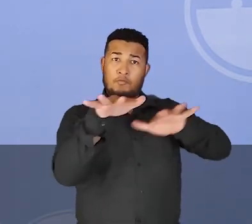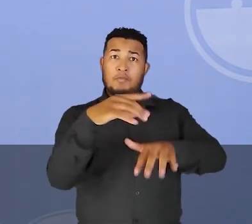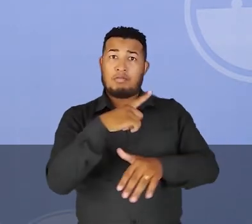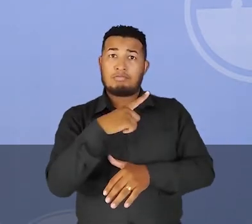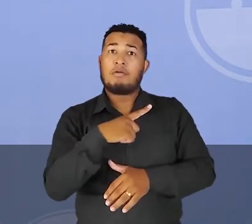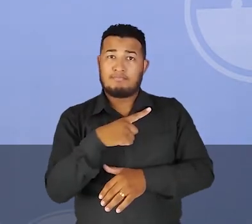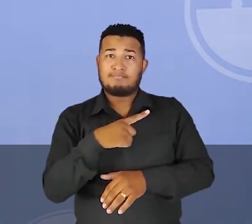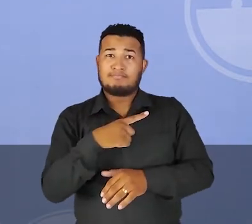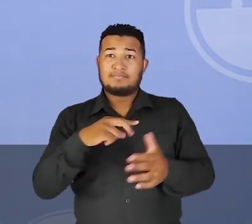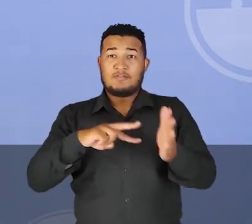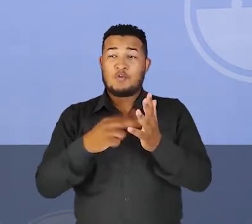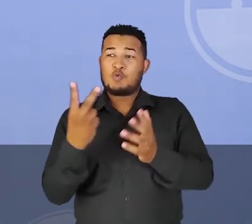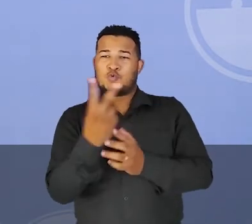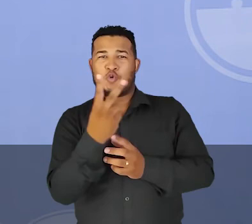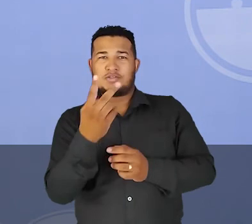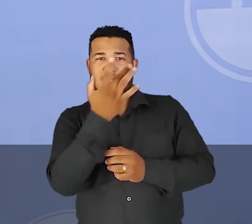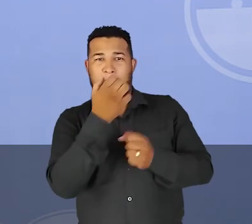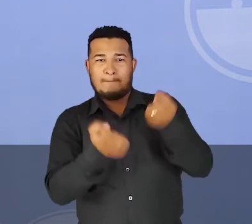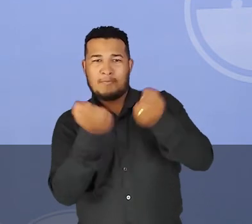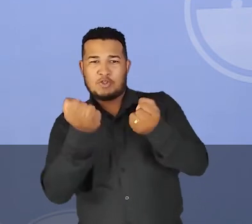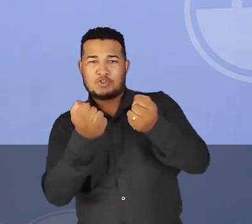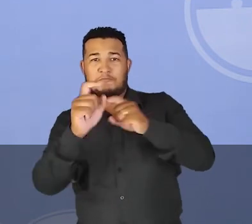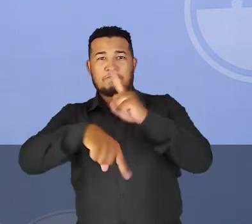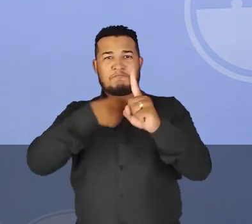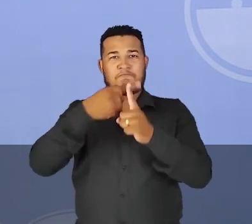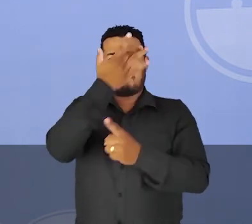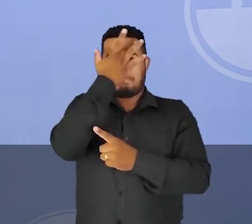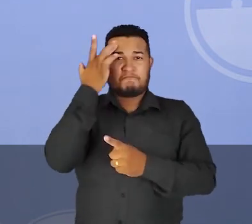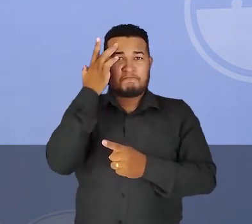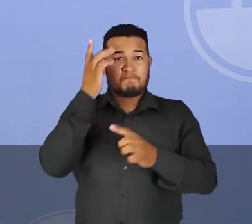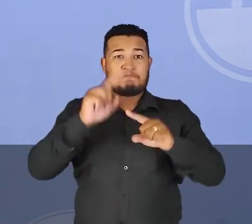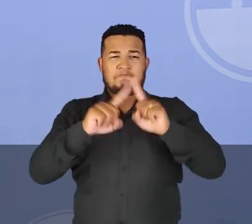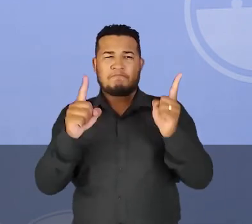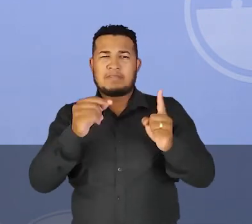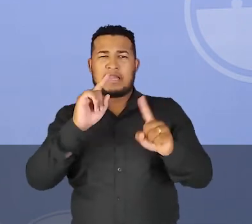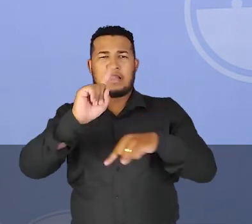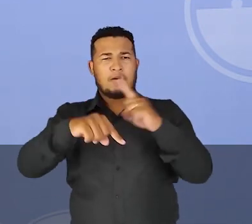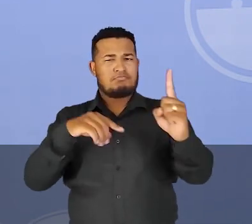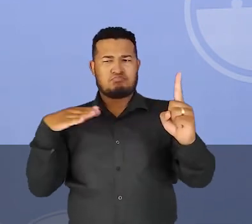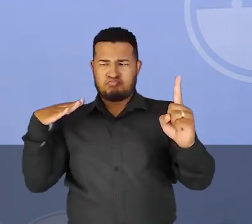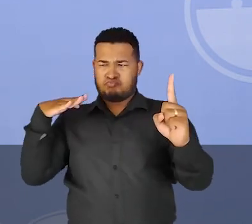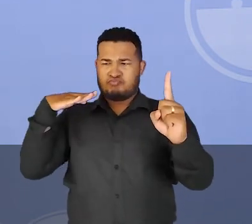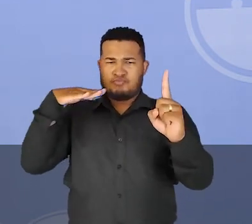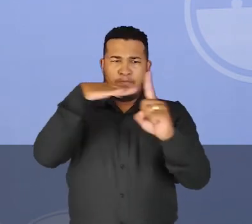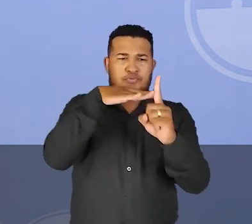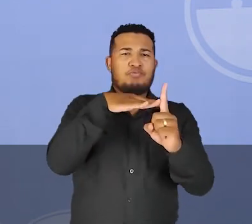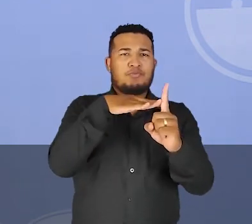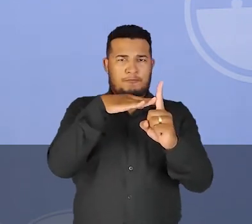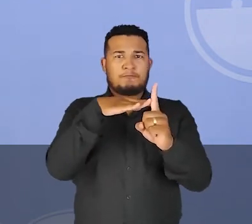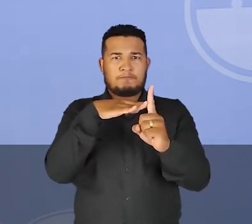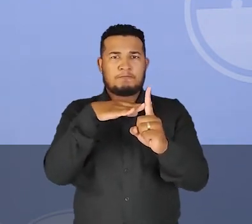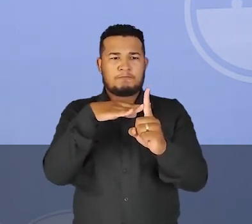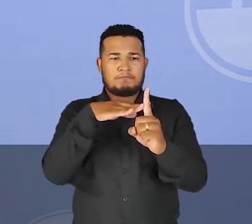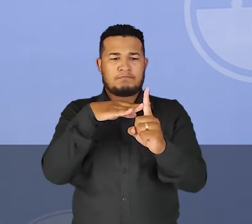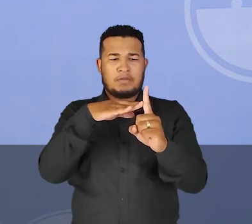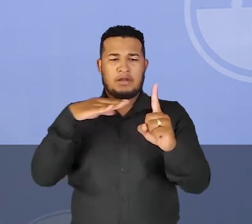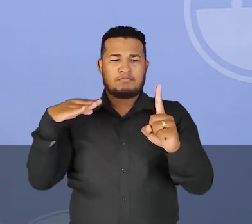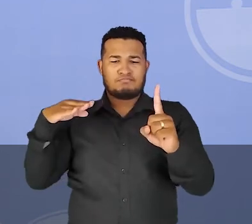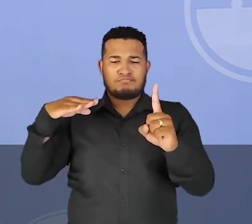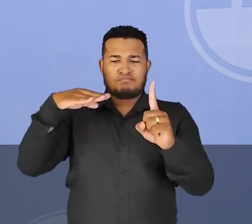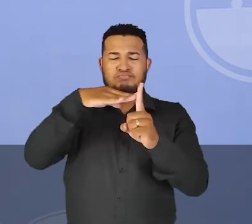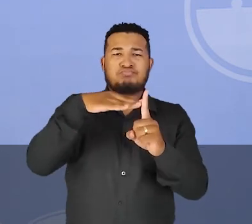tanto o carro quanto a pessoa têm velocidade. Mas quando o veículo bate no anteparo,